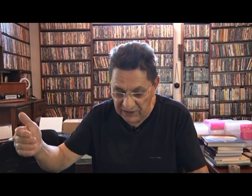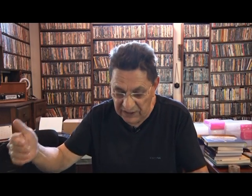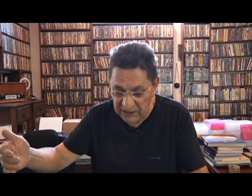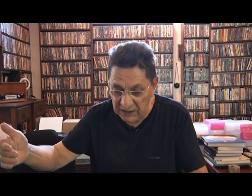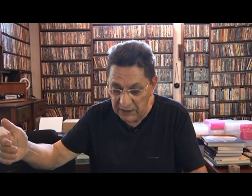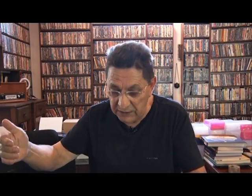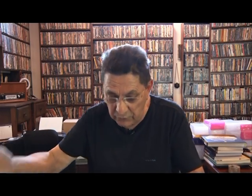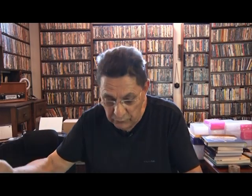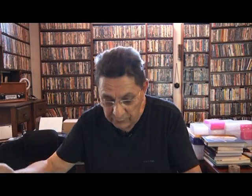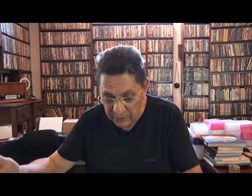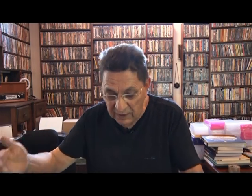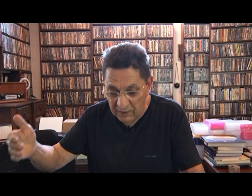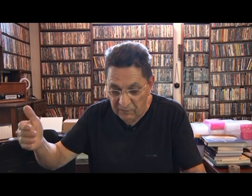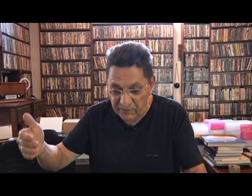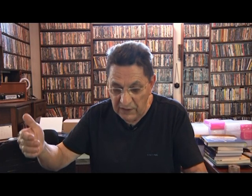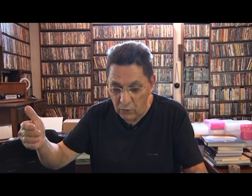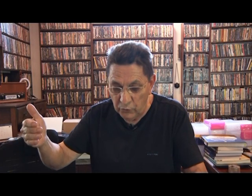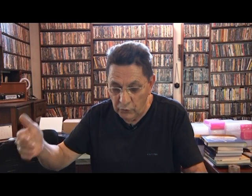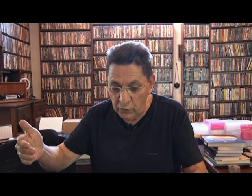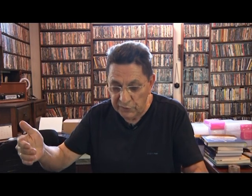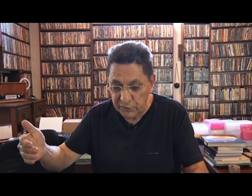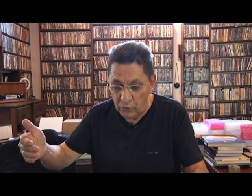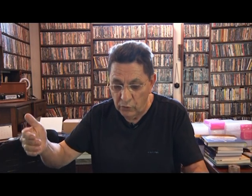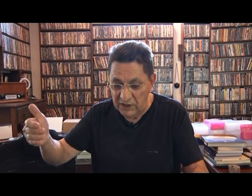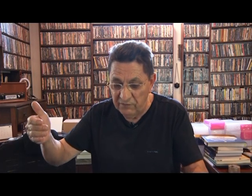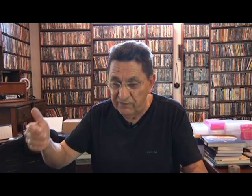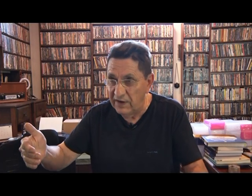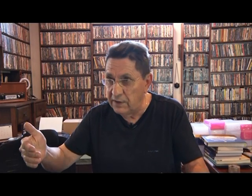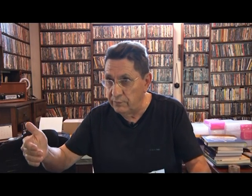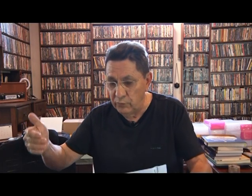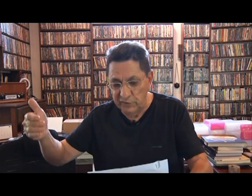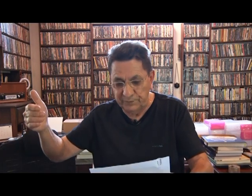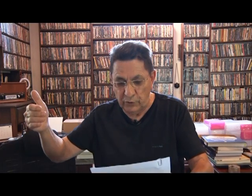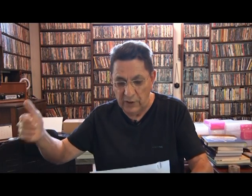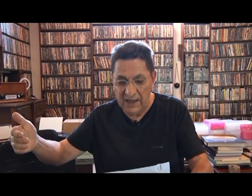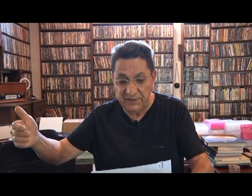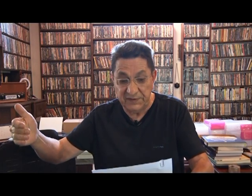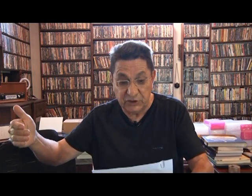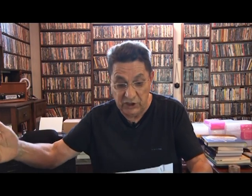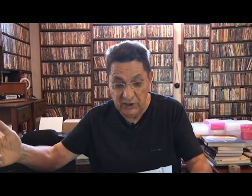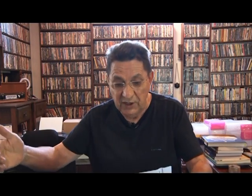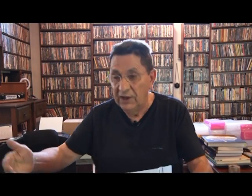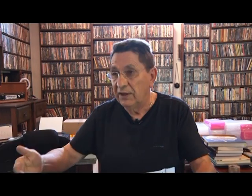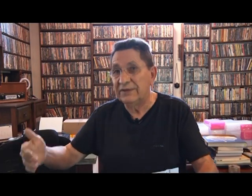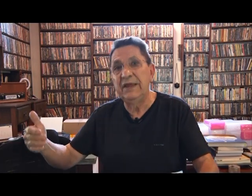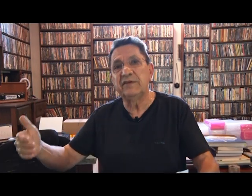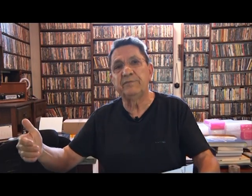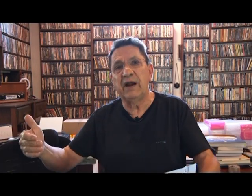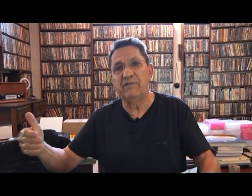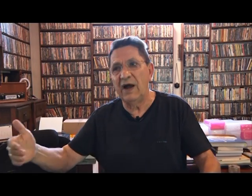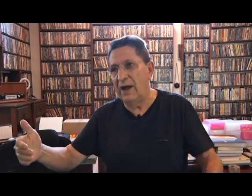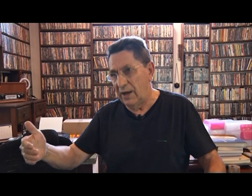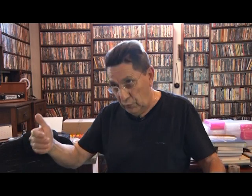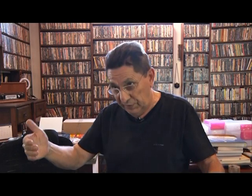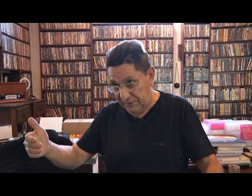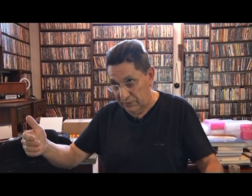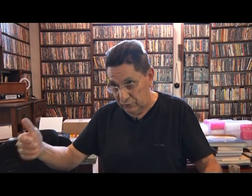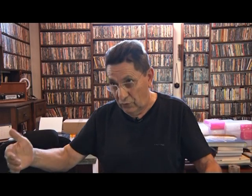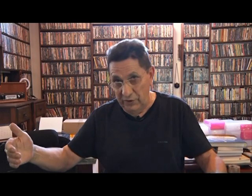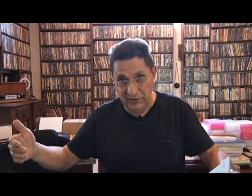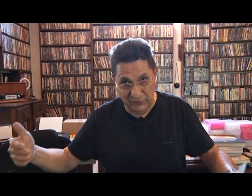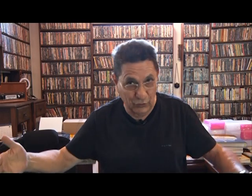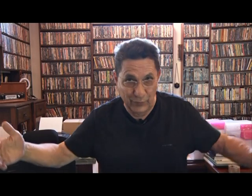gente viril, vem conosco que vamos pro oeste desbravar